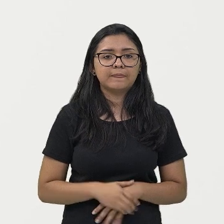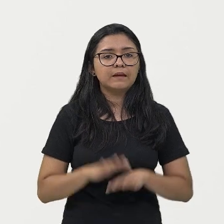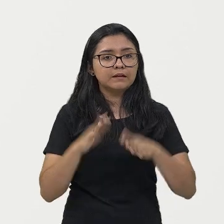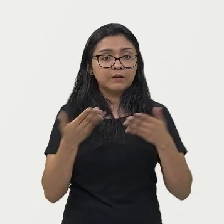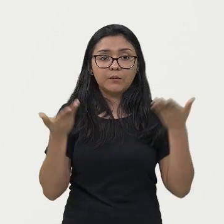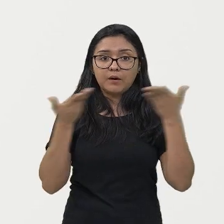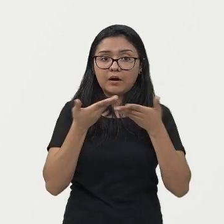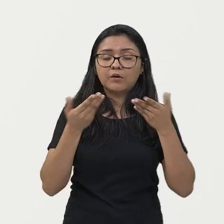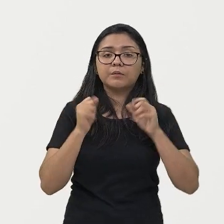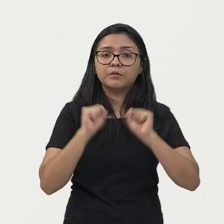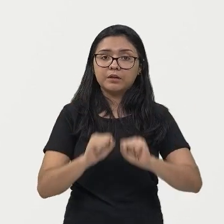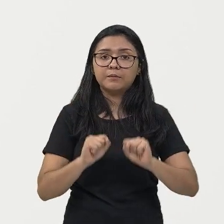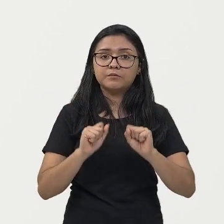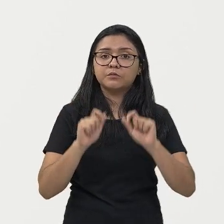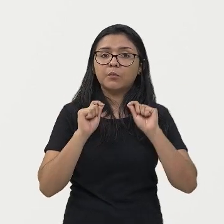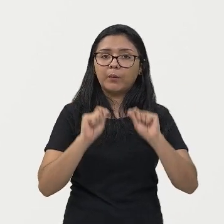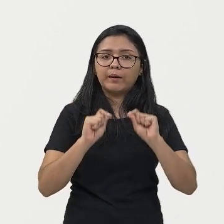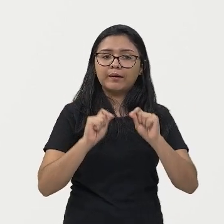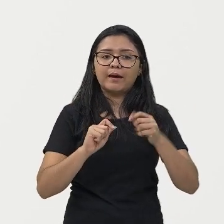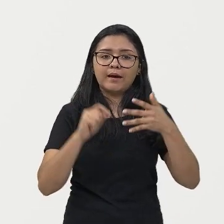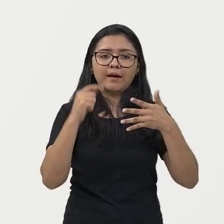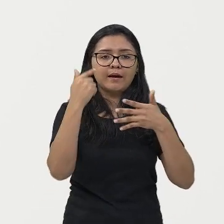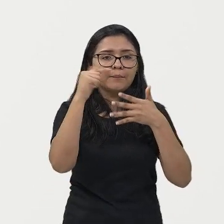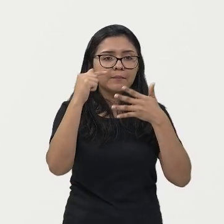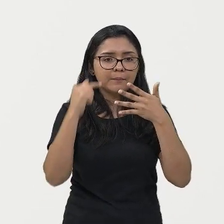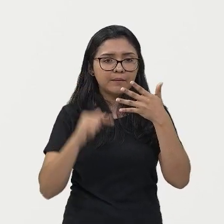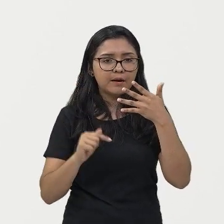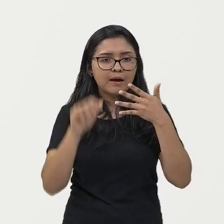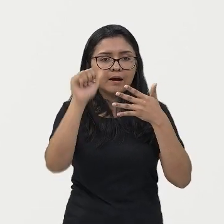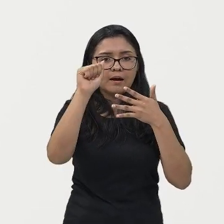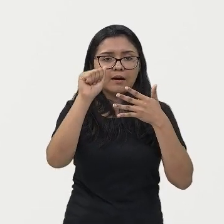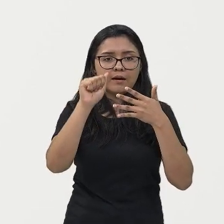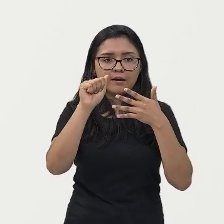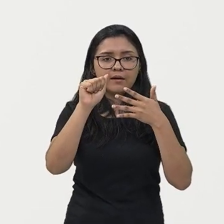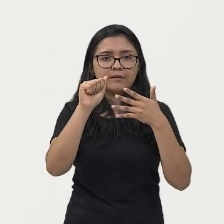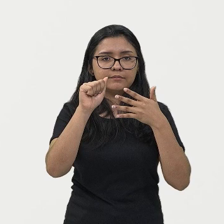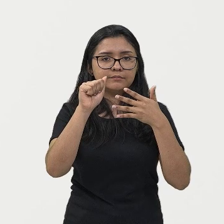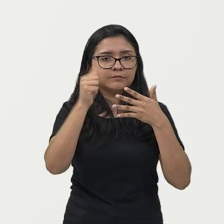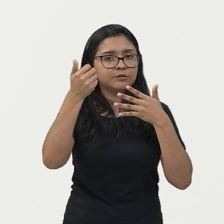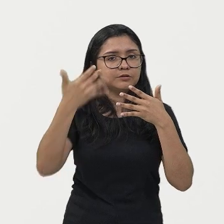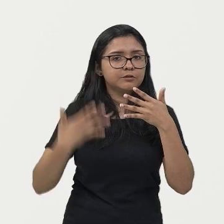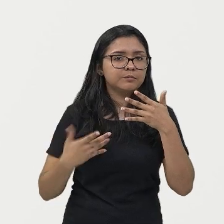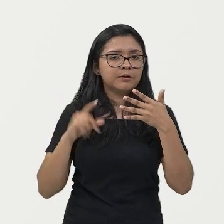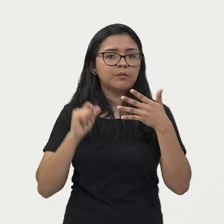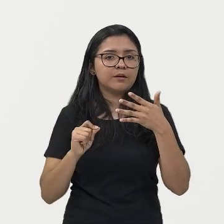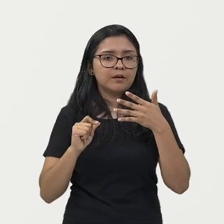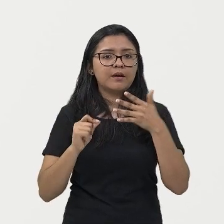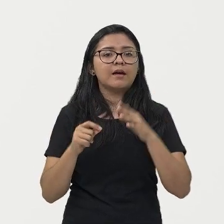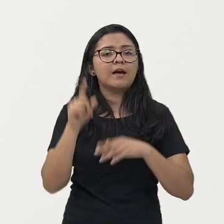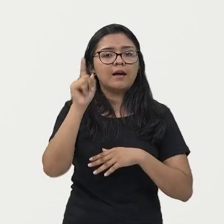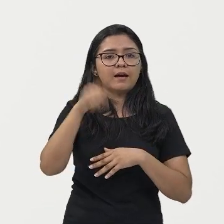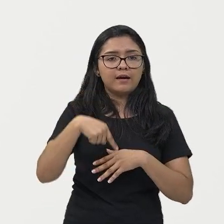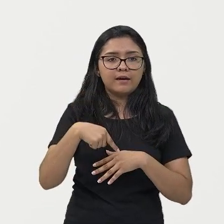analisar as questões, né? Aqui, ó, letra A está dizendo que ela é acíclica, ou seja, ela